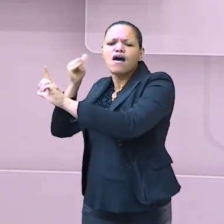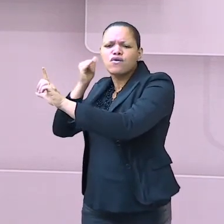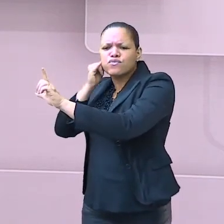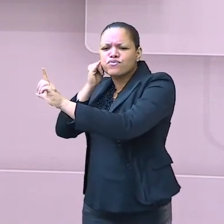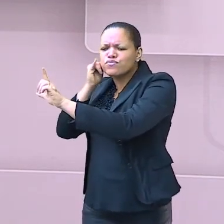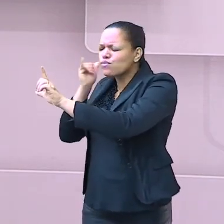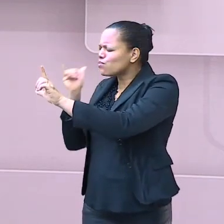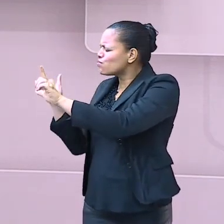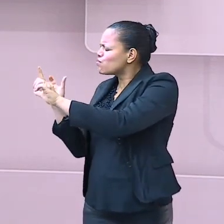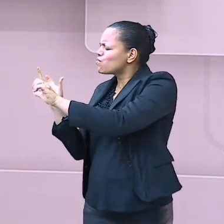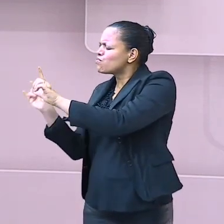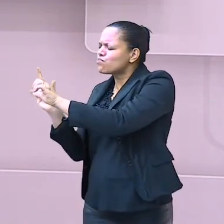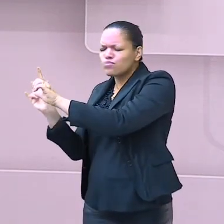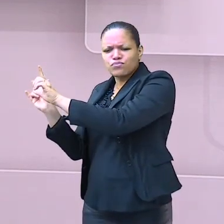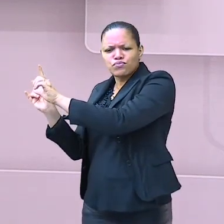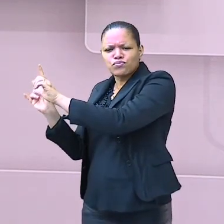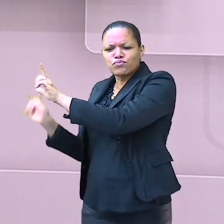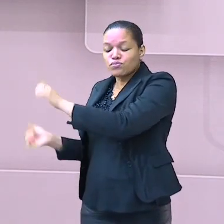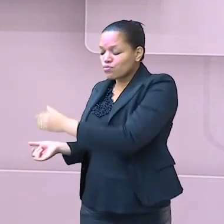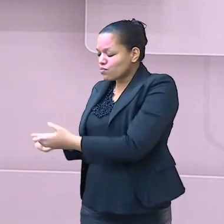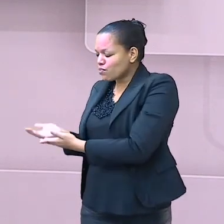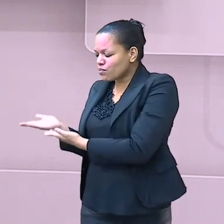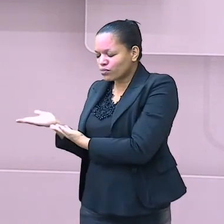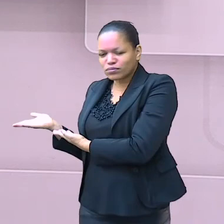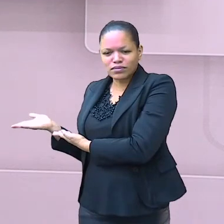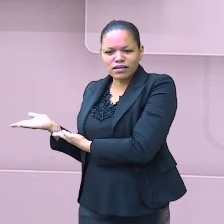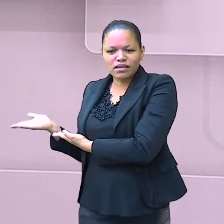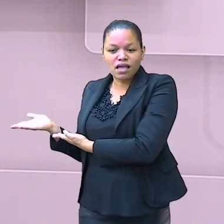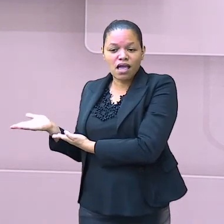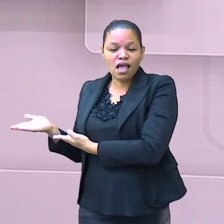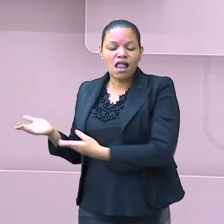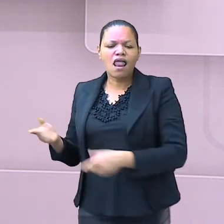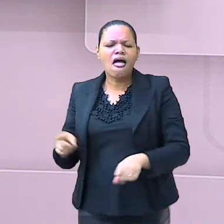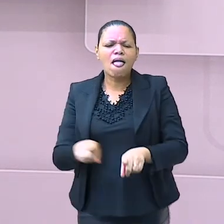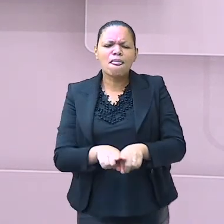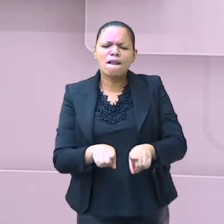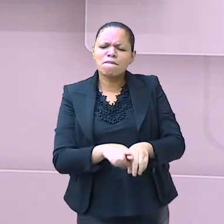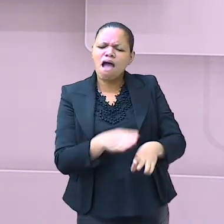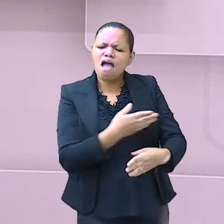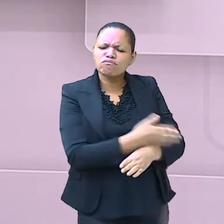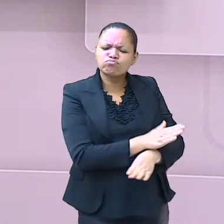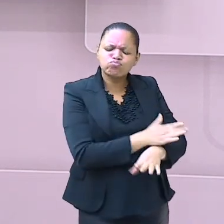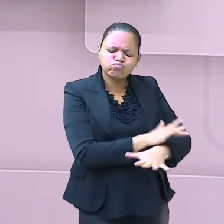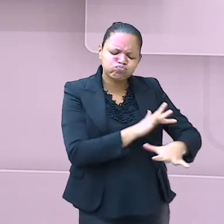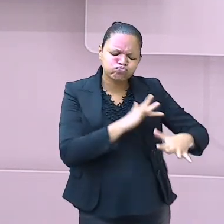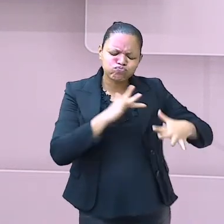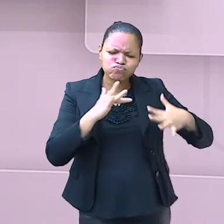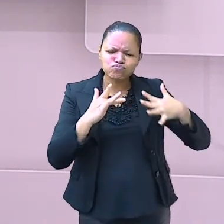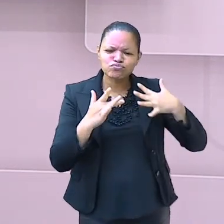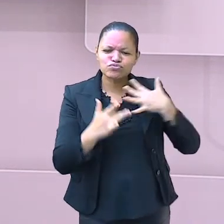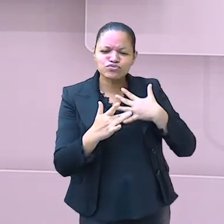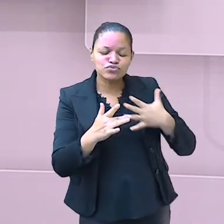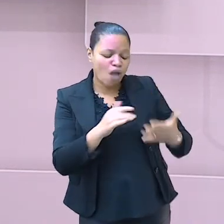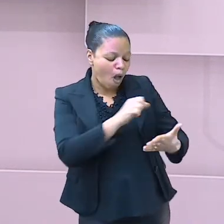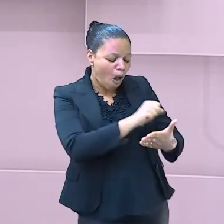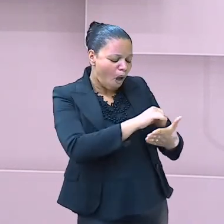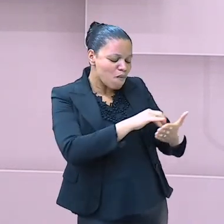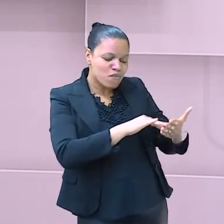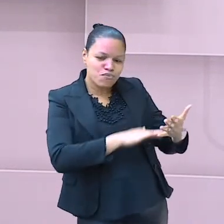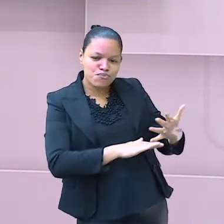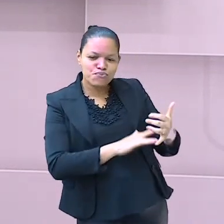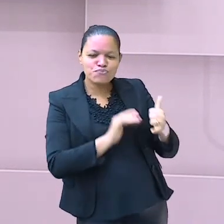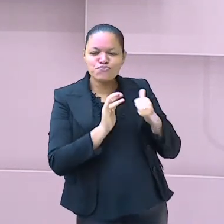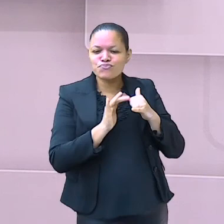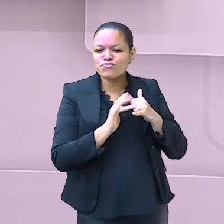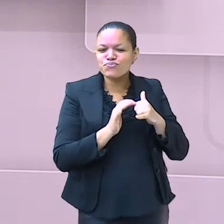a câmera do seu celular na imagem que aparece no canto da tela. Acesse as nossas redes sociais e se inscreva em